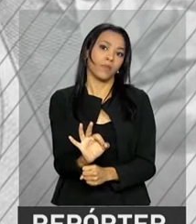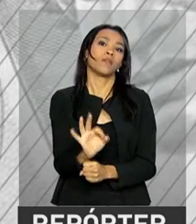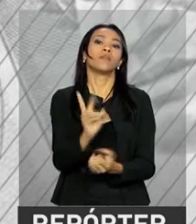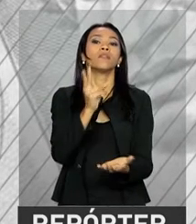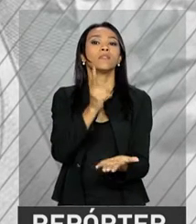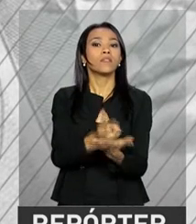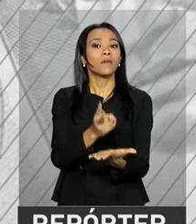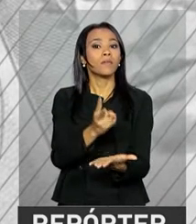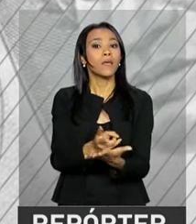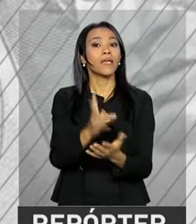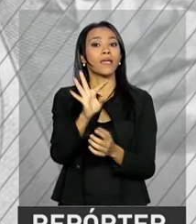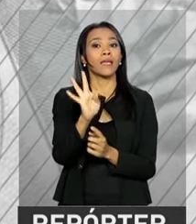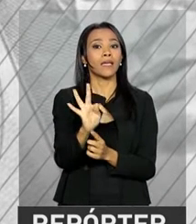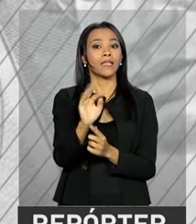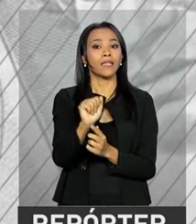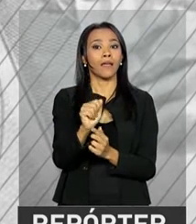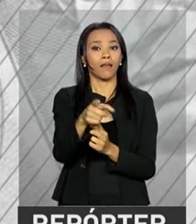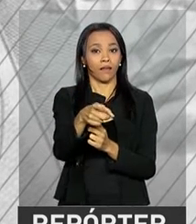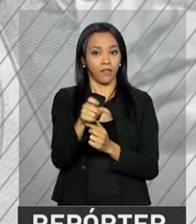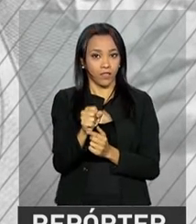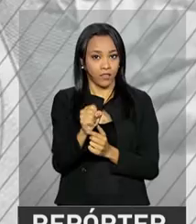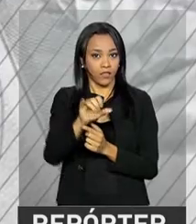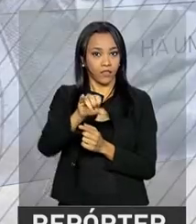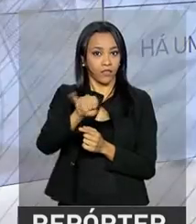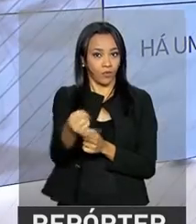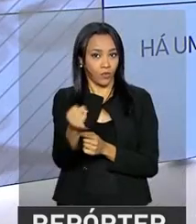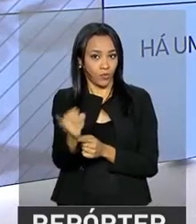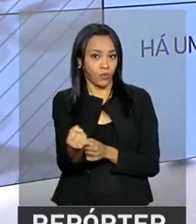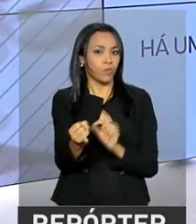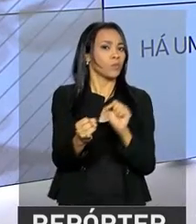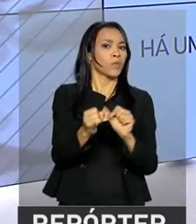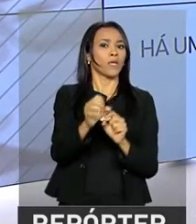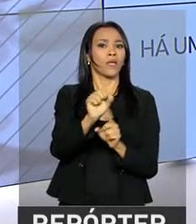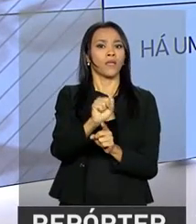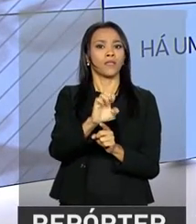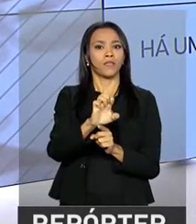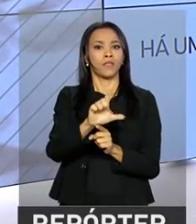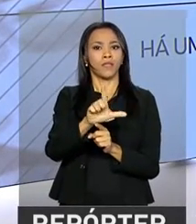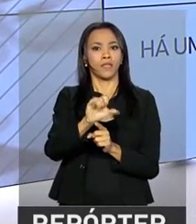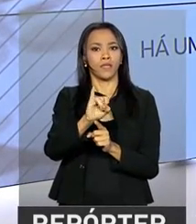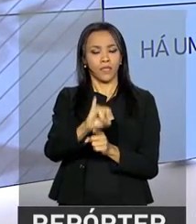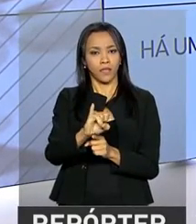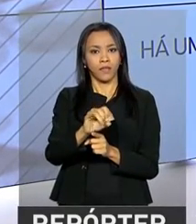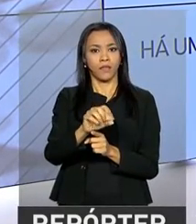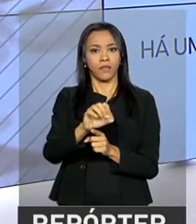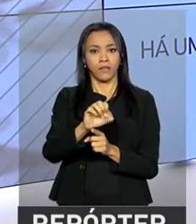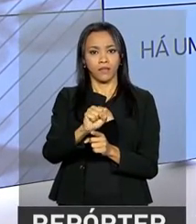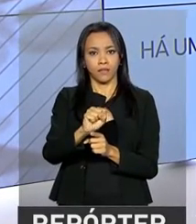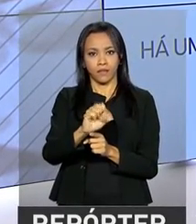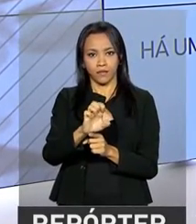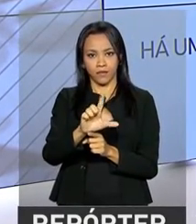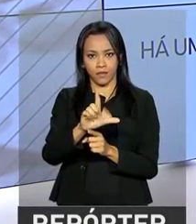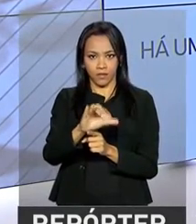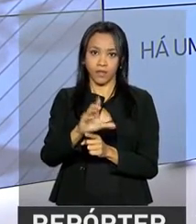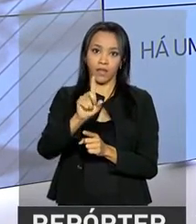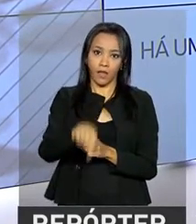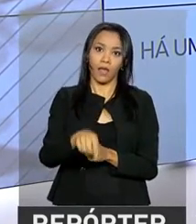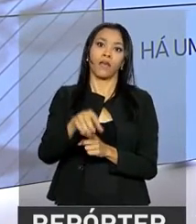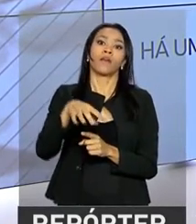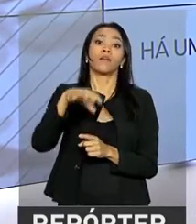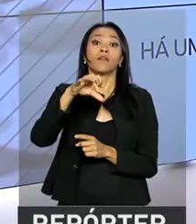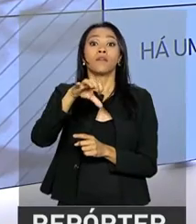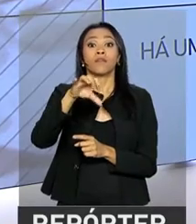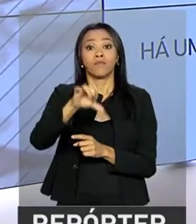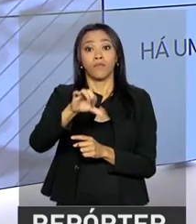também para a taxa básica de juros que a selic que deve ficar em 9 e meio por cento ao ano o boletim focus